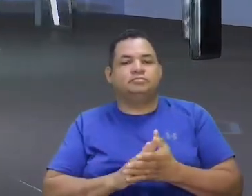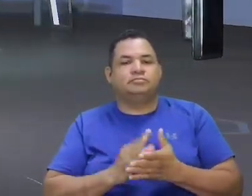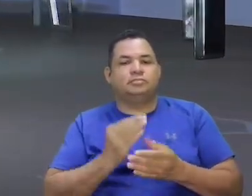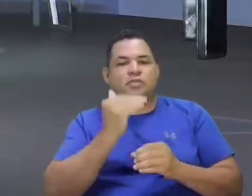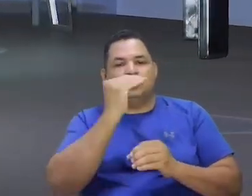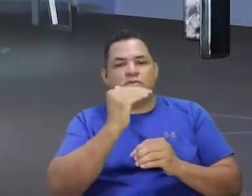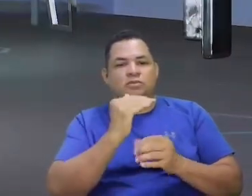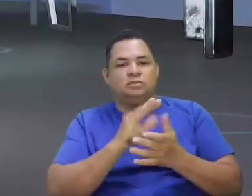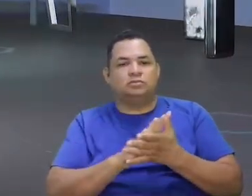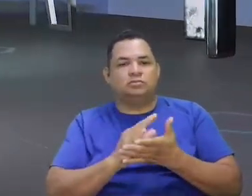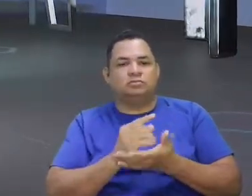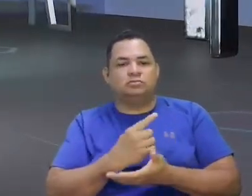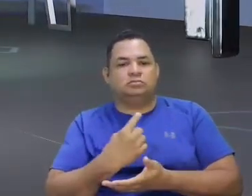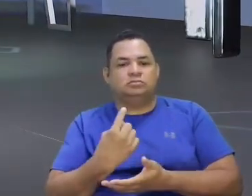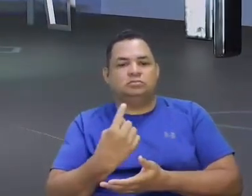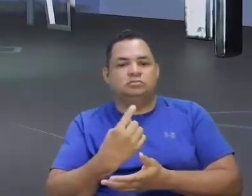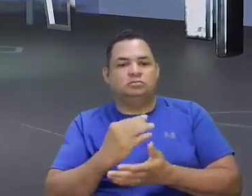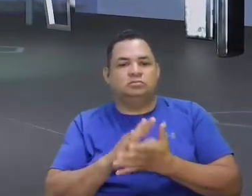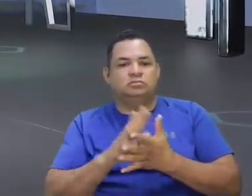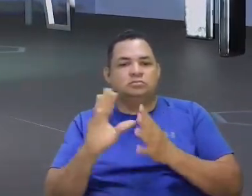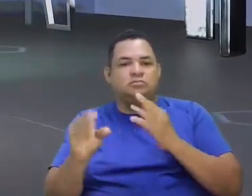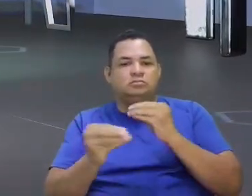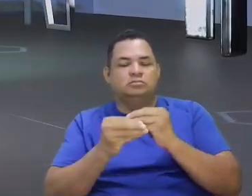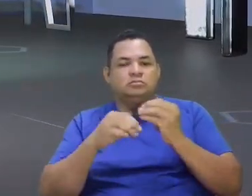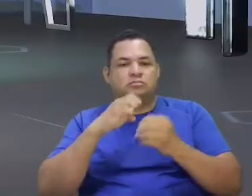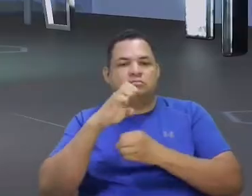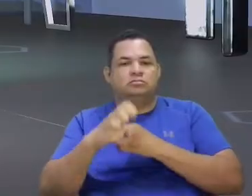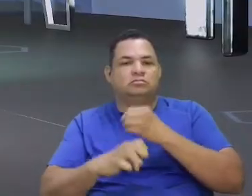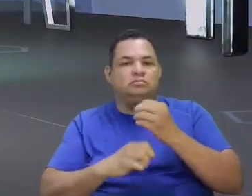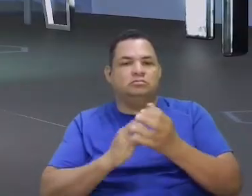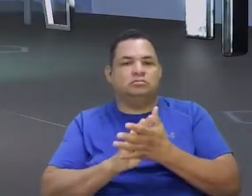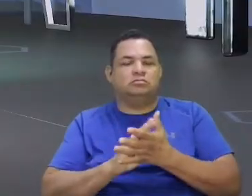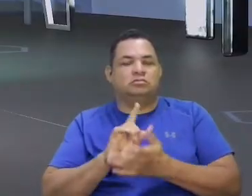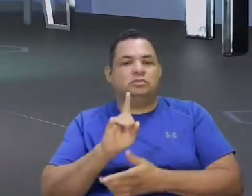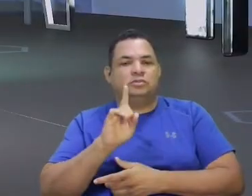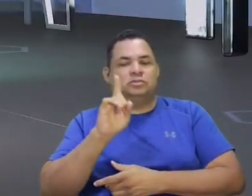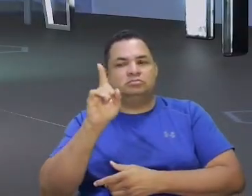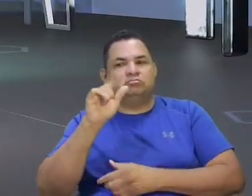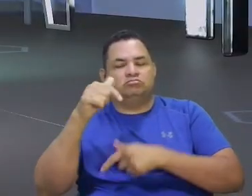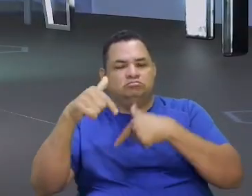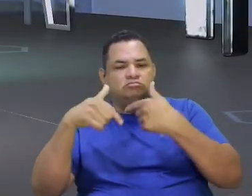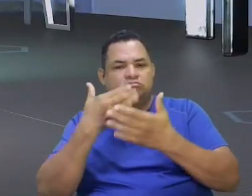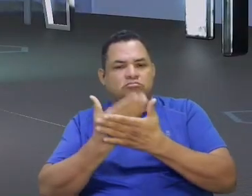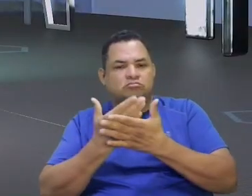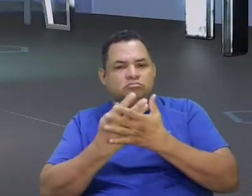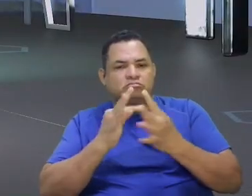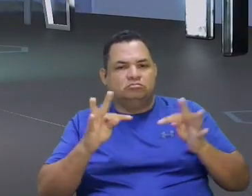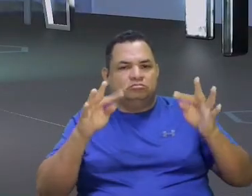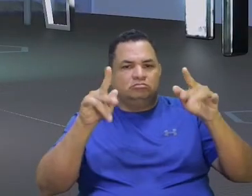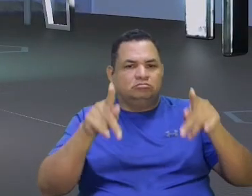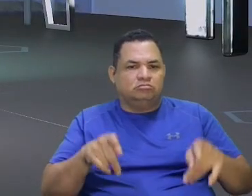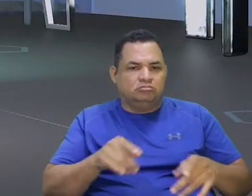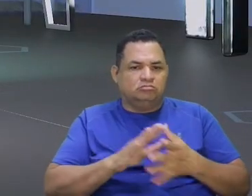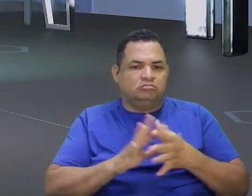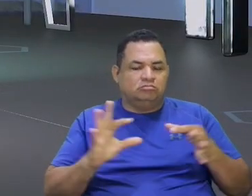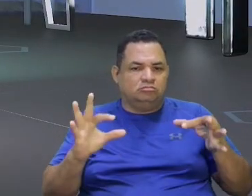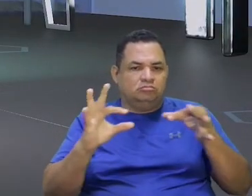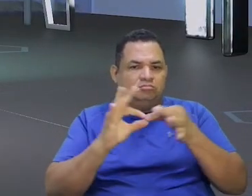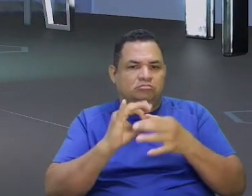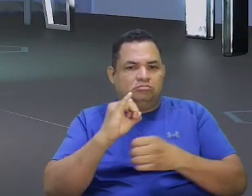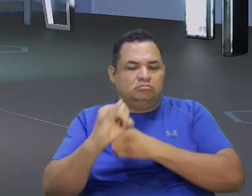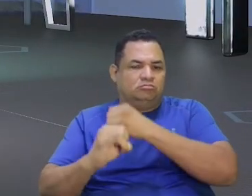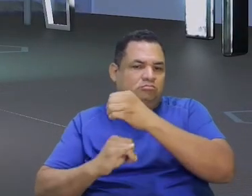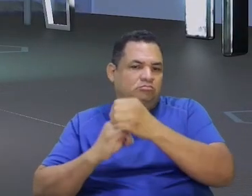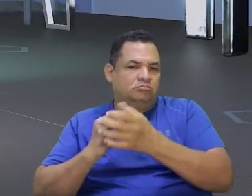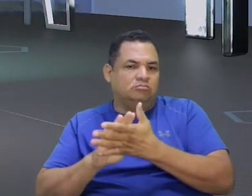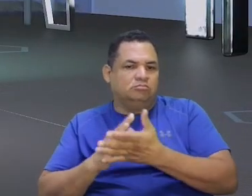incompleto no qual nós vamos adicionar elétrons. Lá, quando a gente for trabalhar a tabela periódica e as ligações